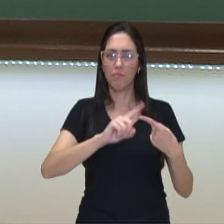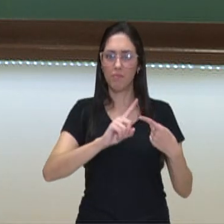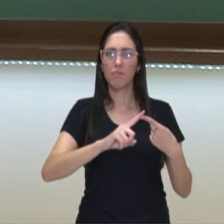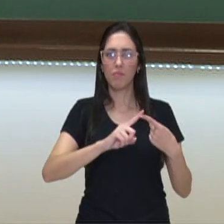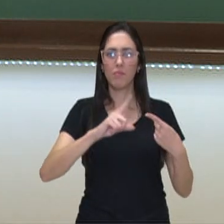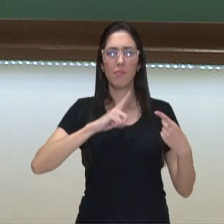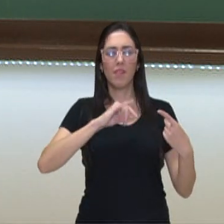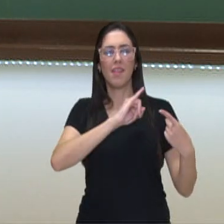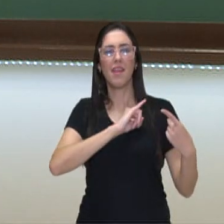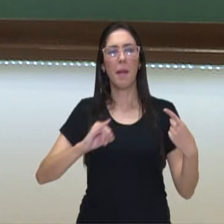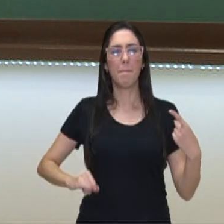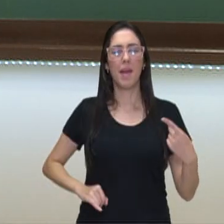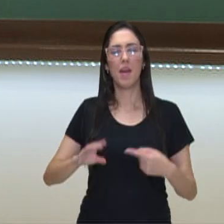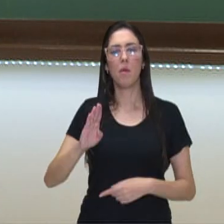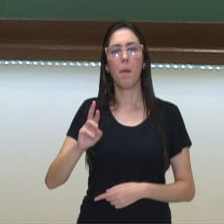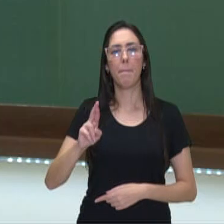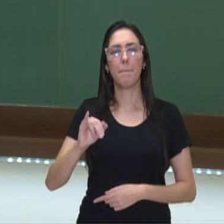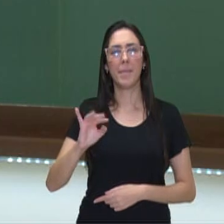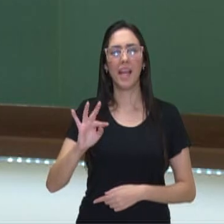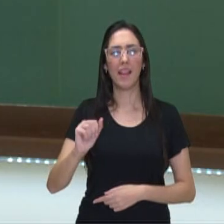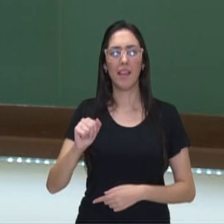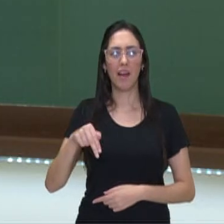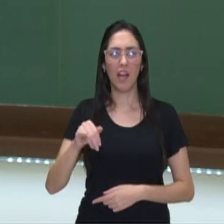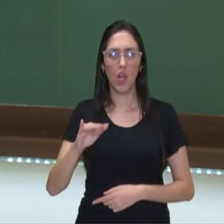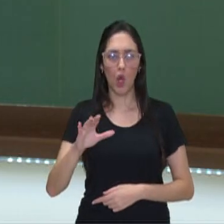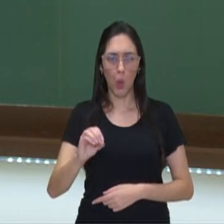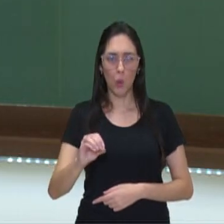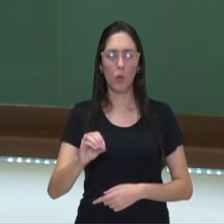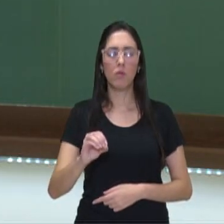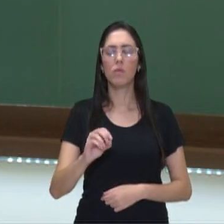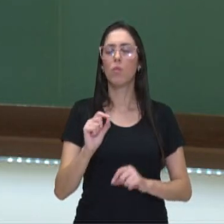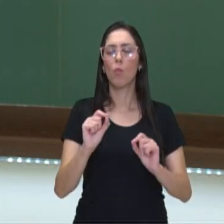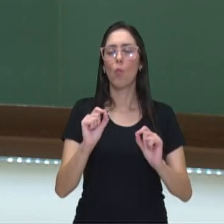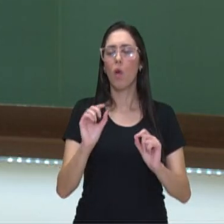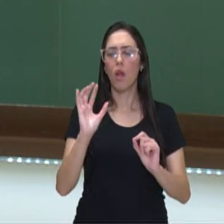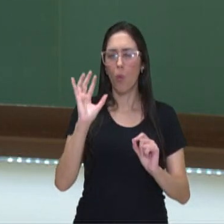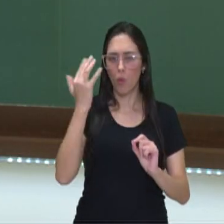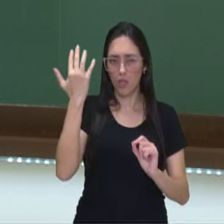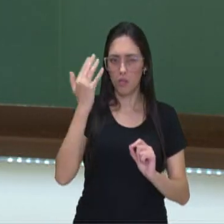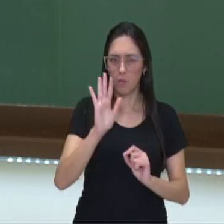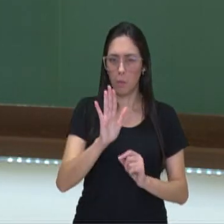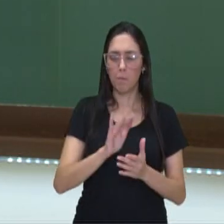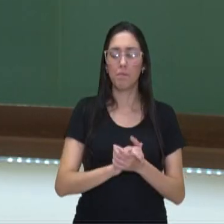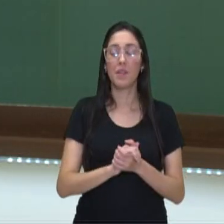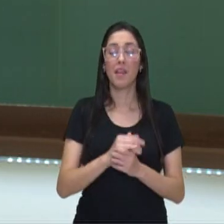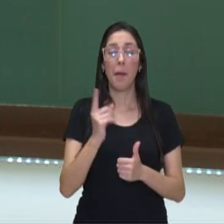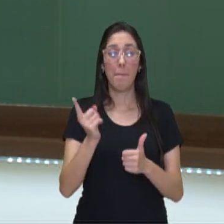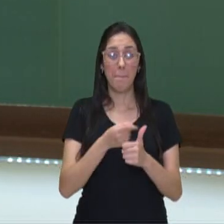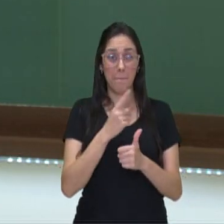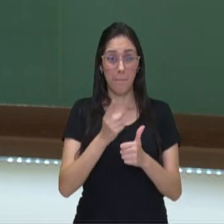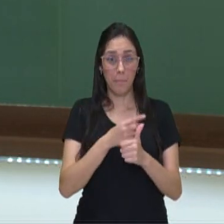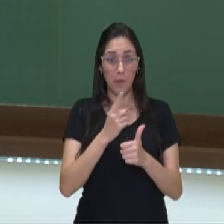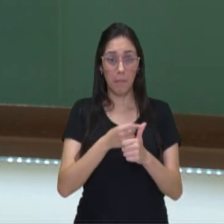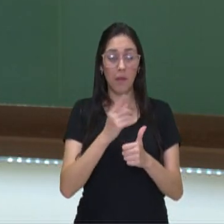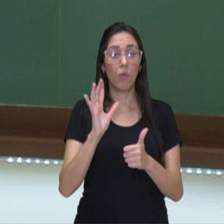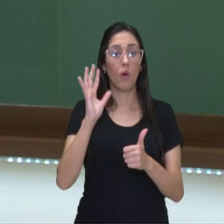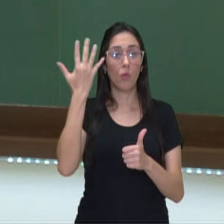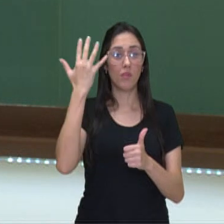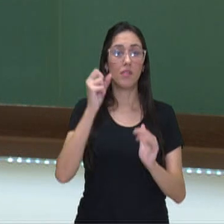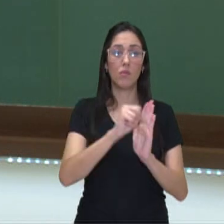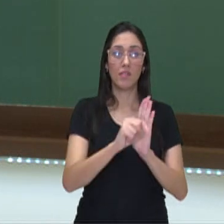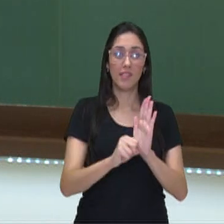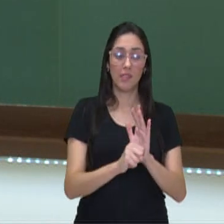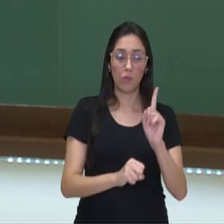Império Britânico, ele teve duas fases. A primeira fase, ela aconteceu no século